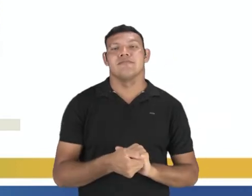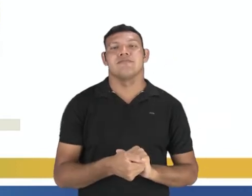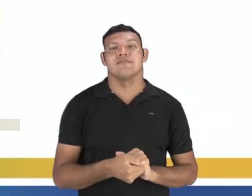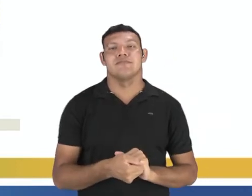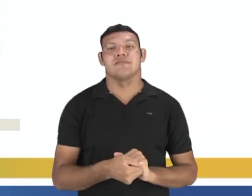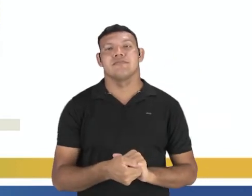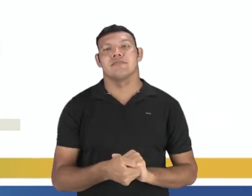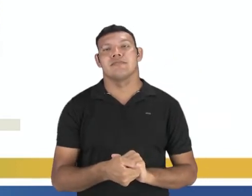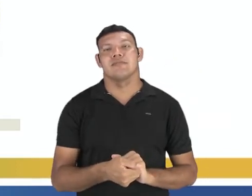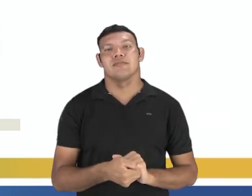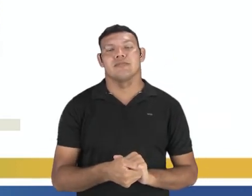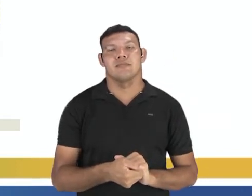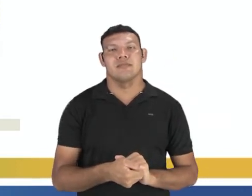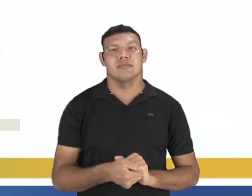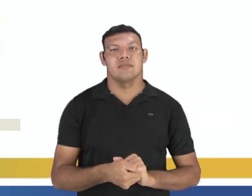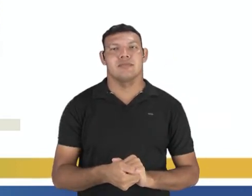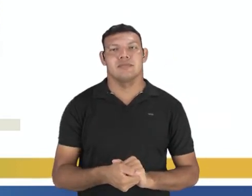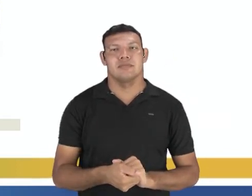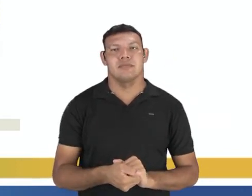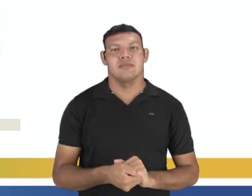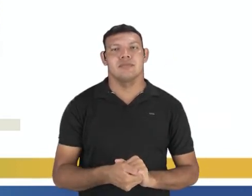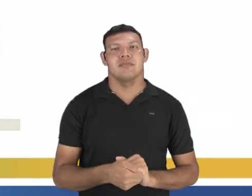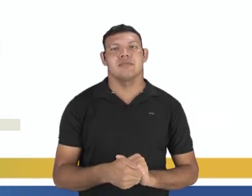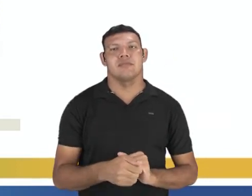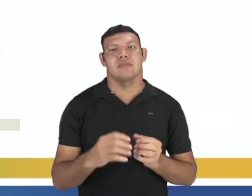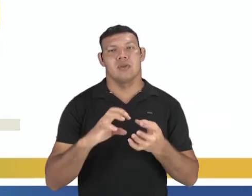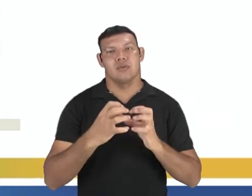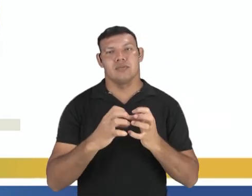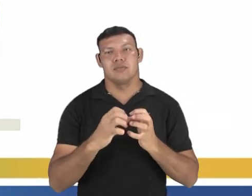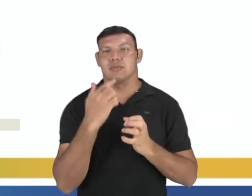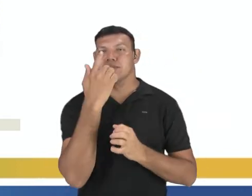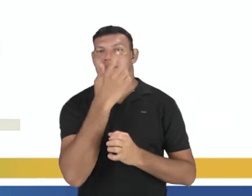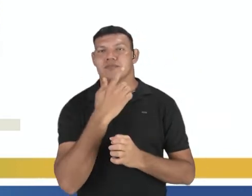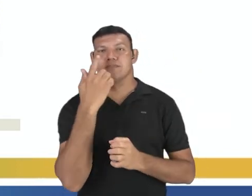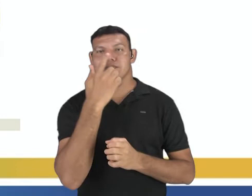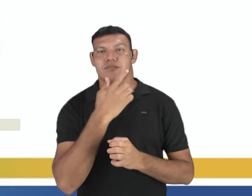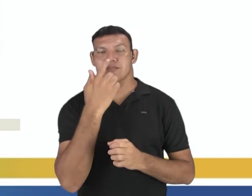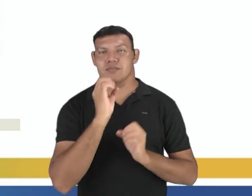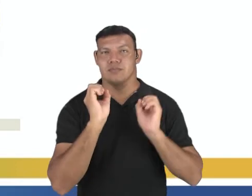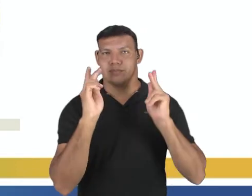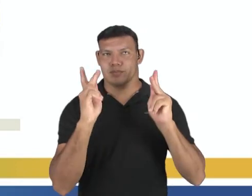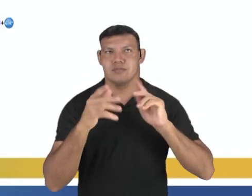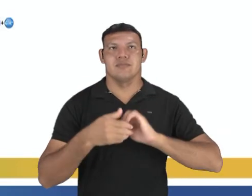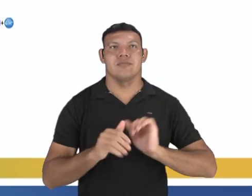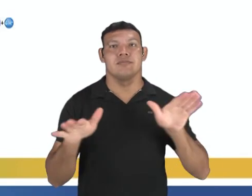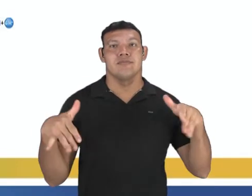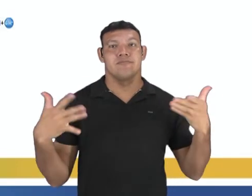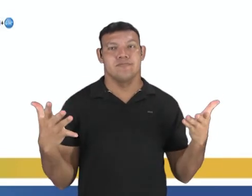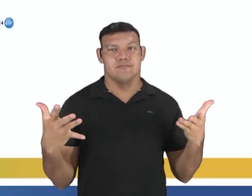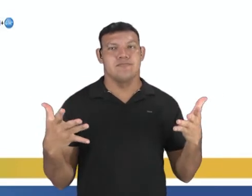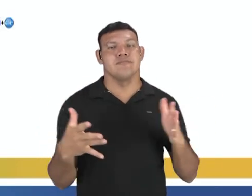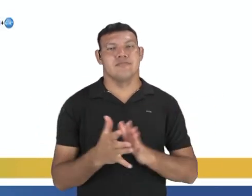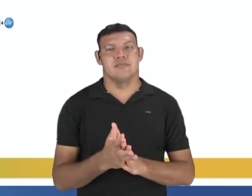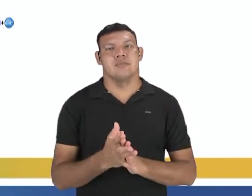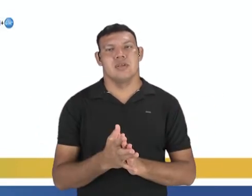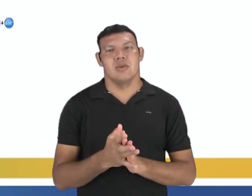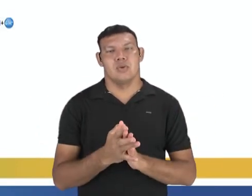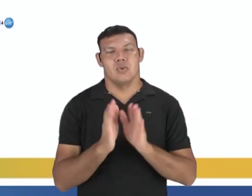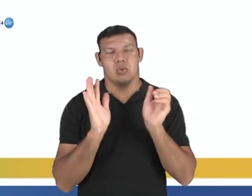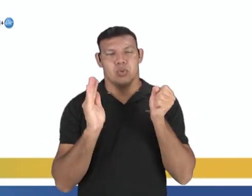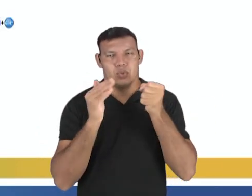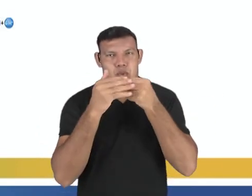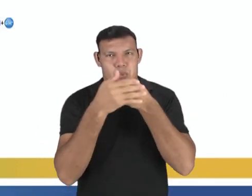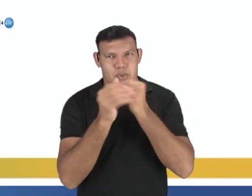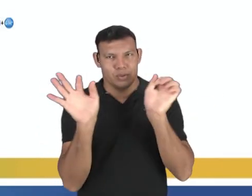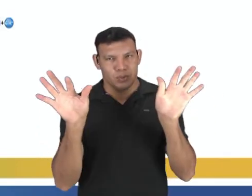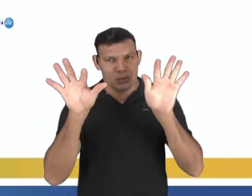forma o hidrogênio sequestrado pelo NADP e forma lá a molécula de glicose, ok? Bom, aqui na fase